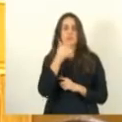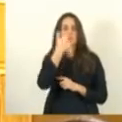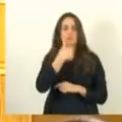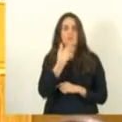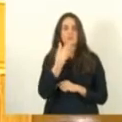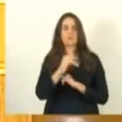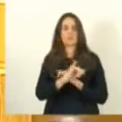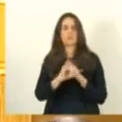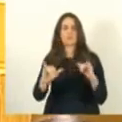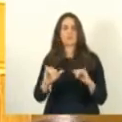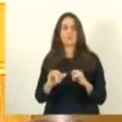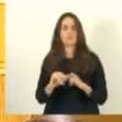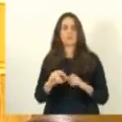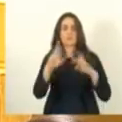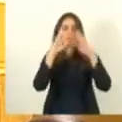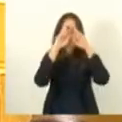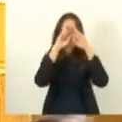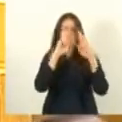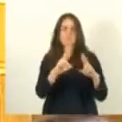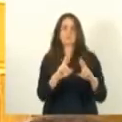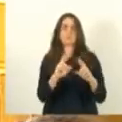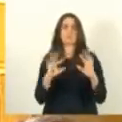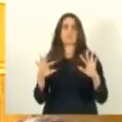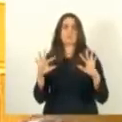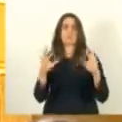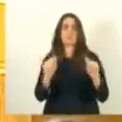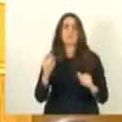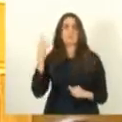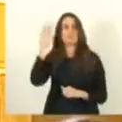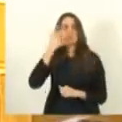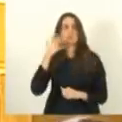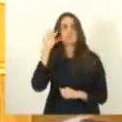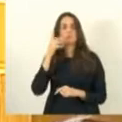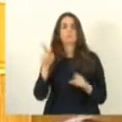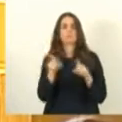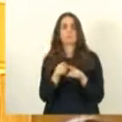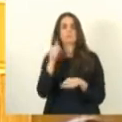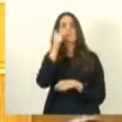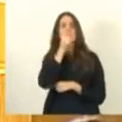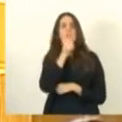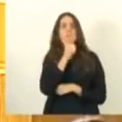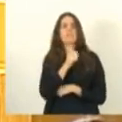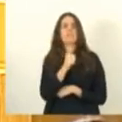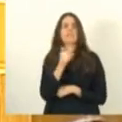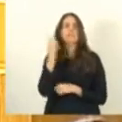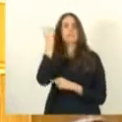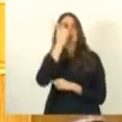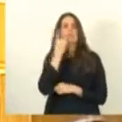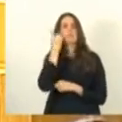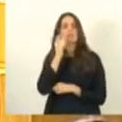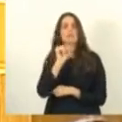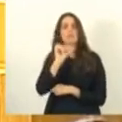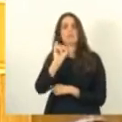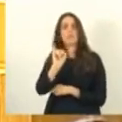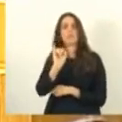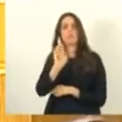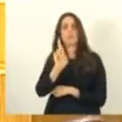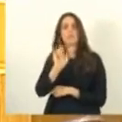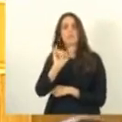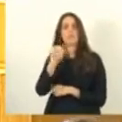para dizendo que respeito todas as falas, inclusive da deputada Irine, que fez uma fala com muita coerência,